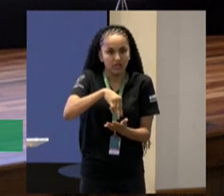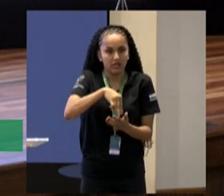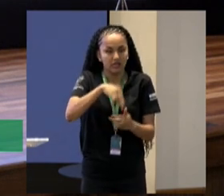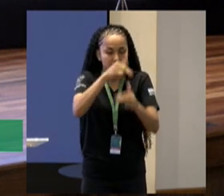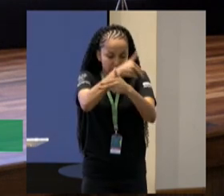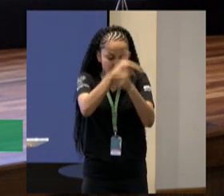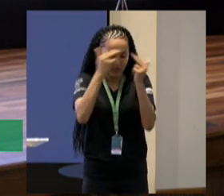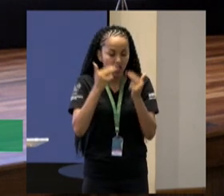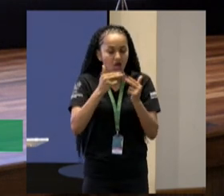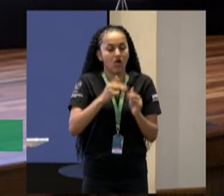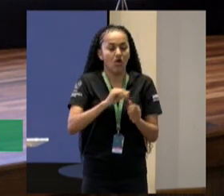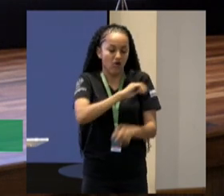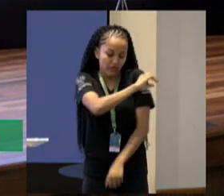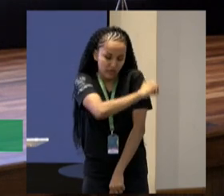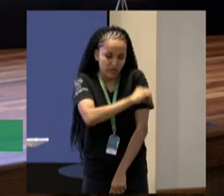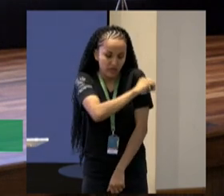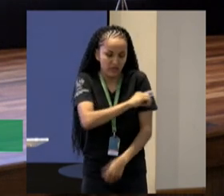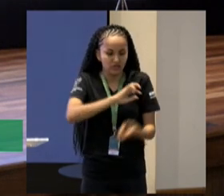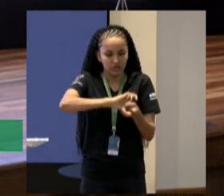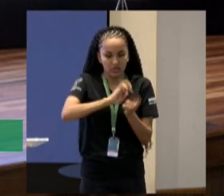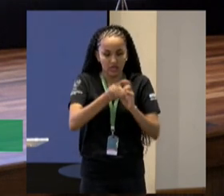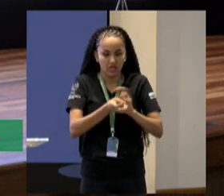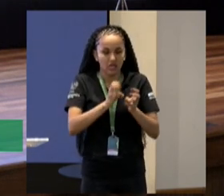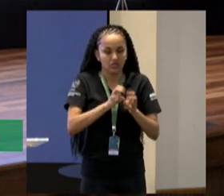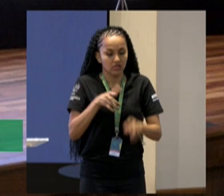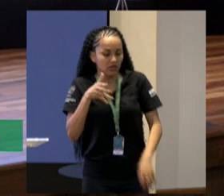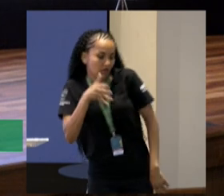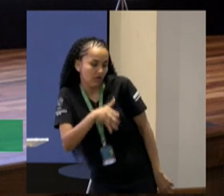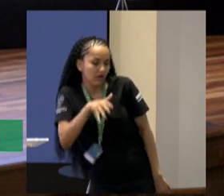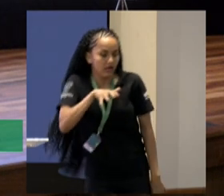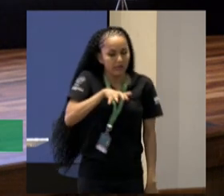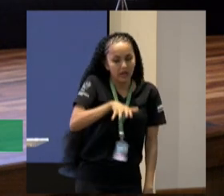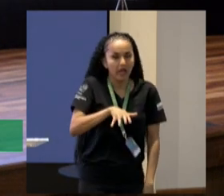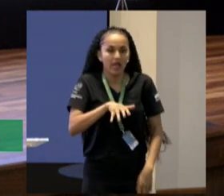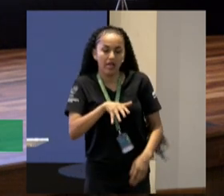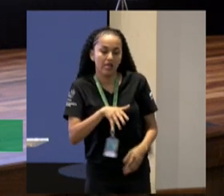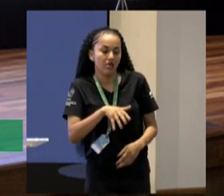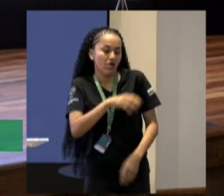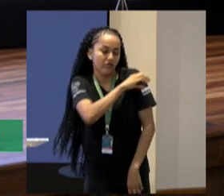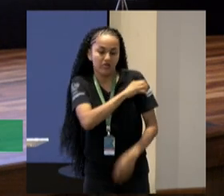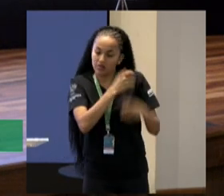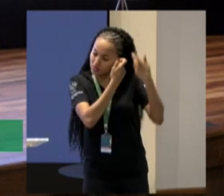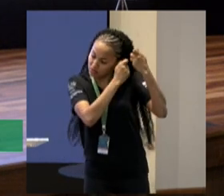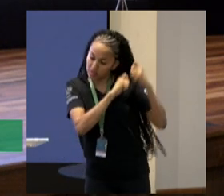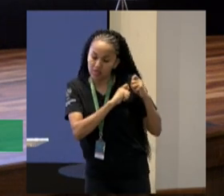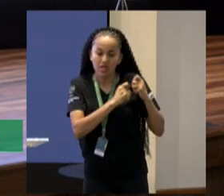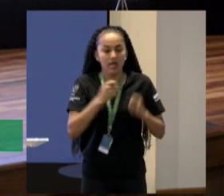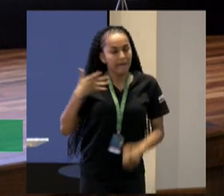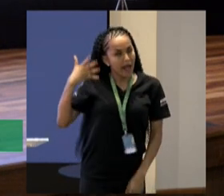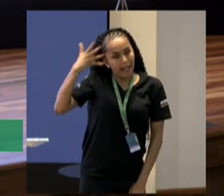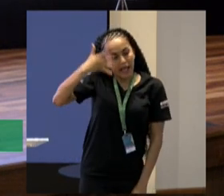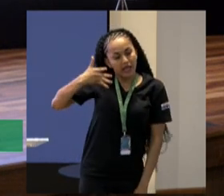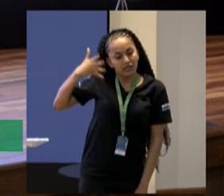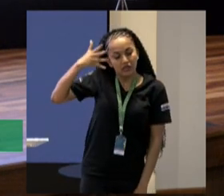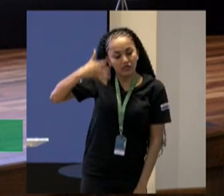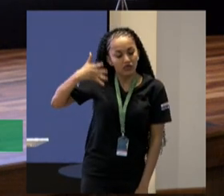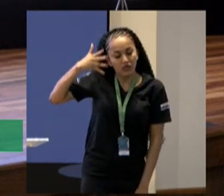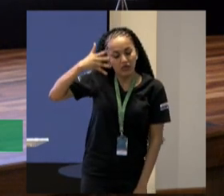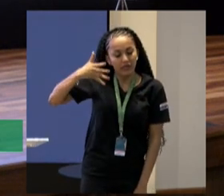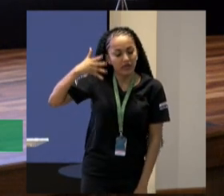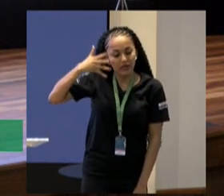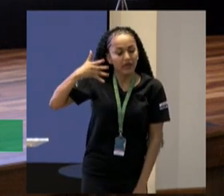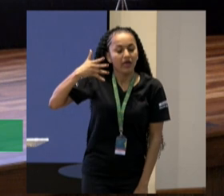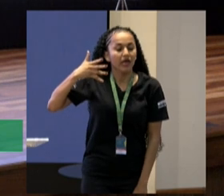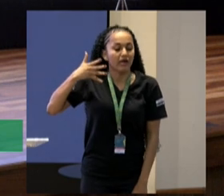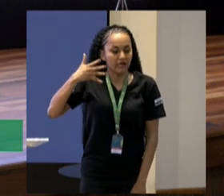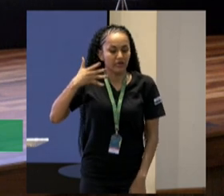de capoeira, oficina de hip-hop, de tranças, palestras sobre racismo no futebol, contação de história. A